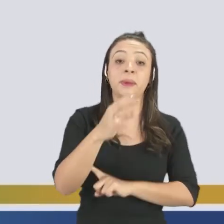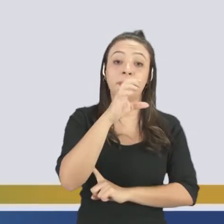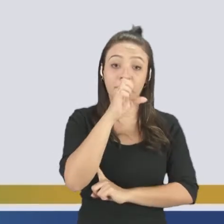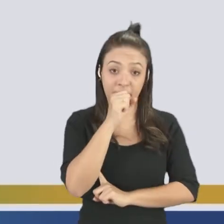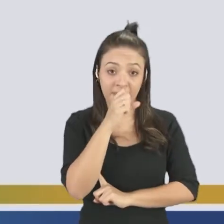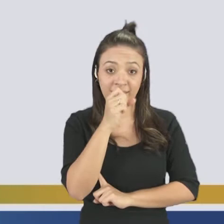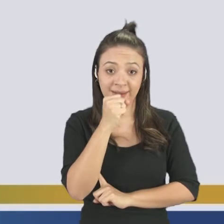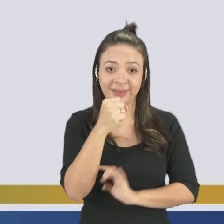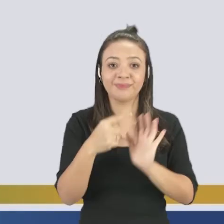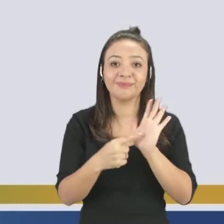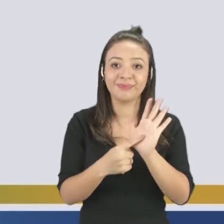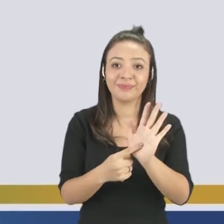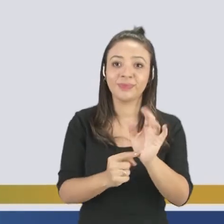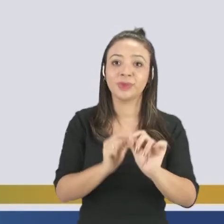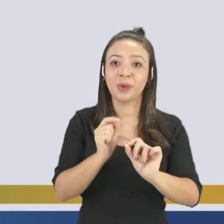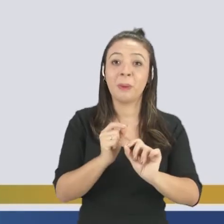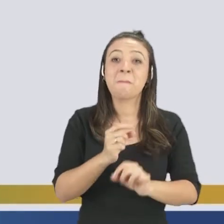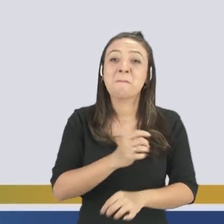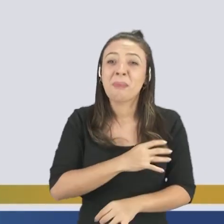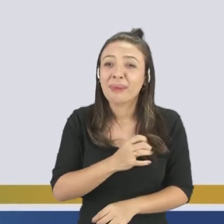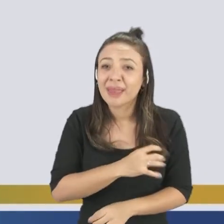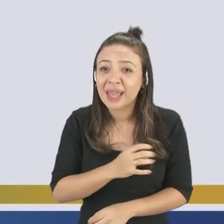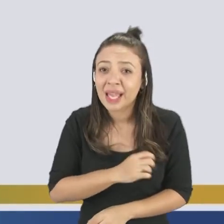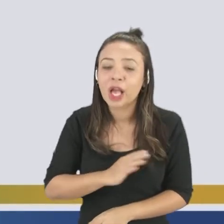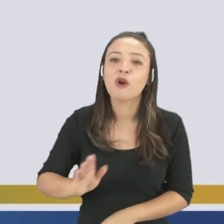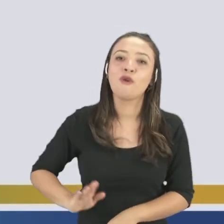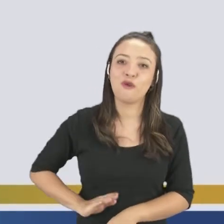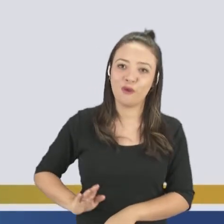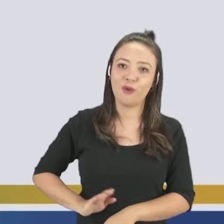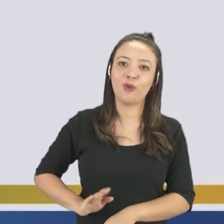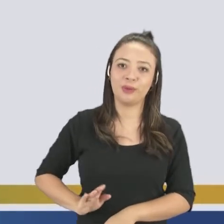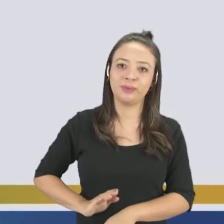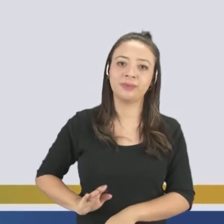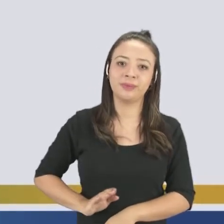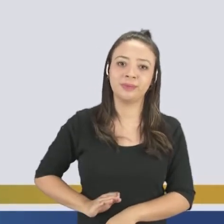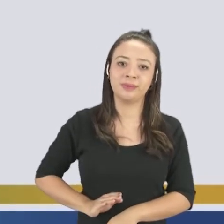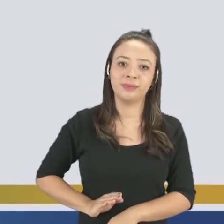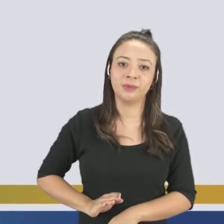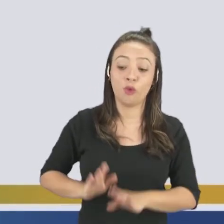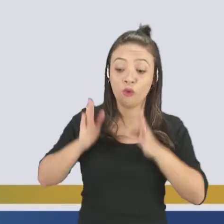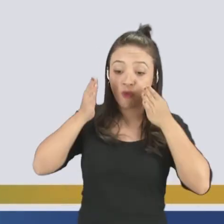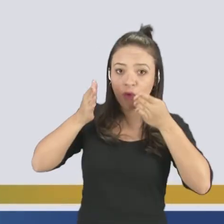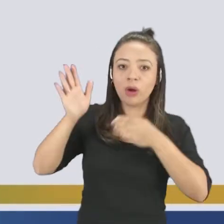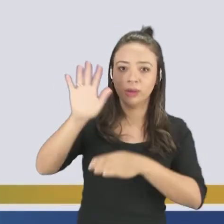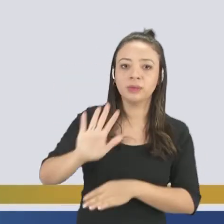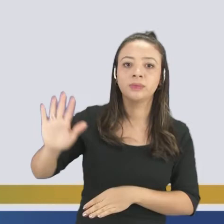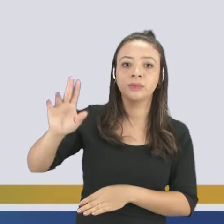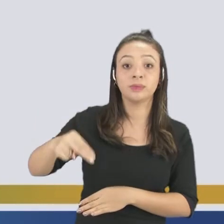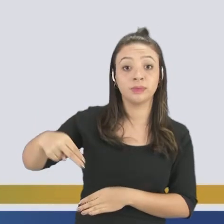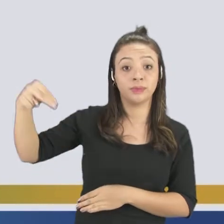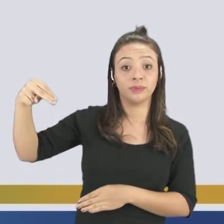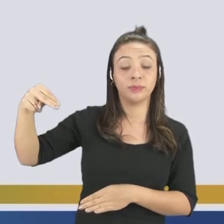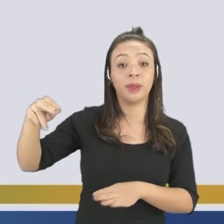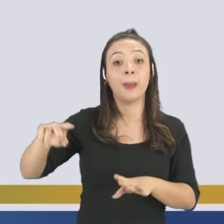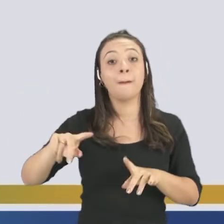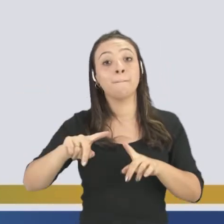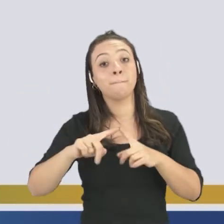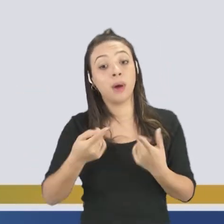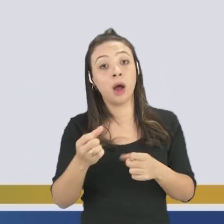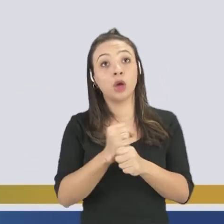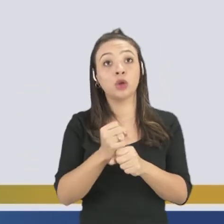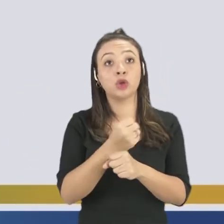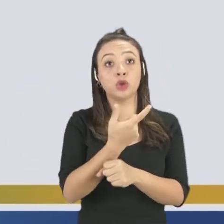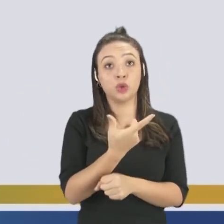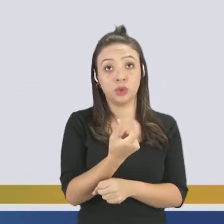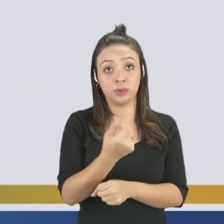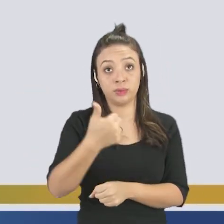que mostra que é uma insegurança alimentar para a região. Quando chega em 2013, no